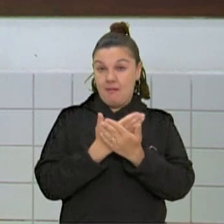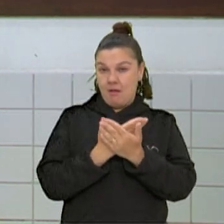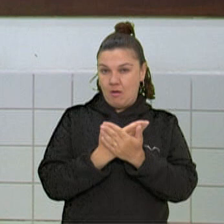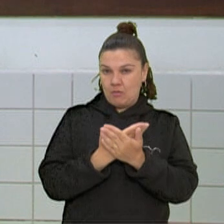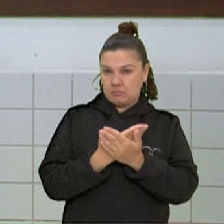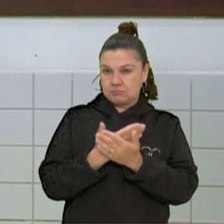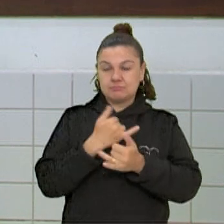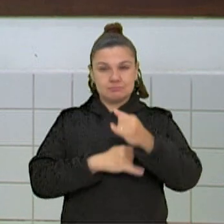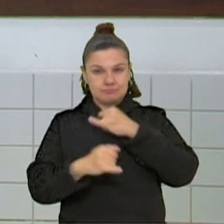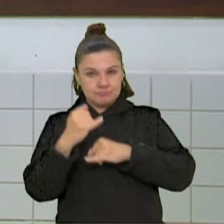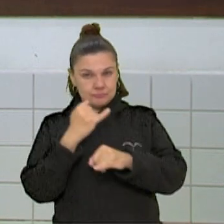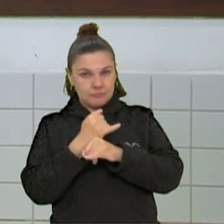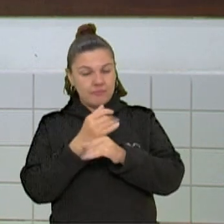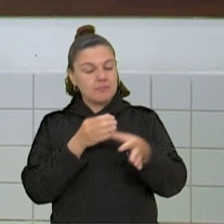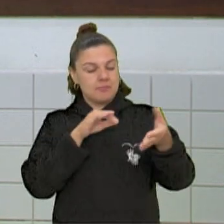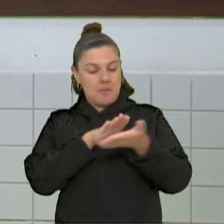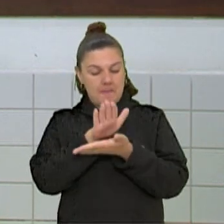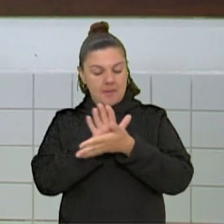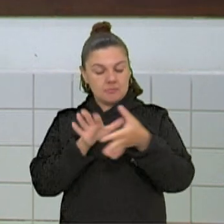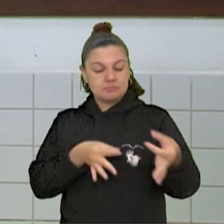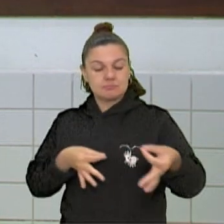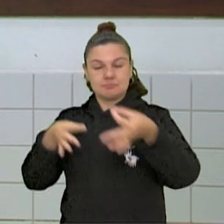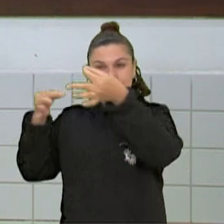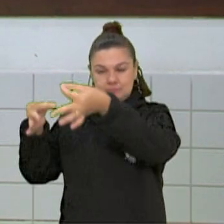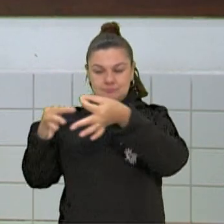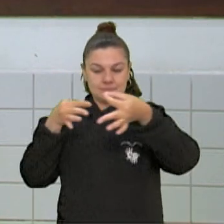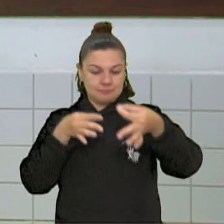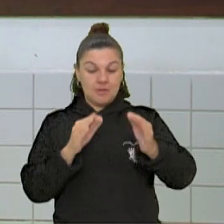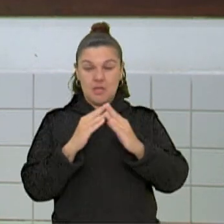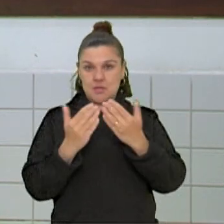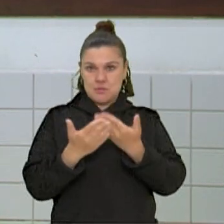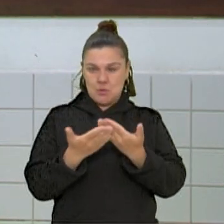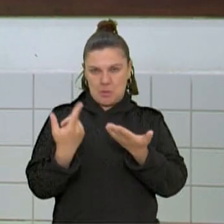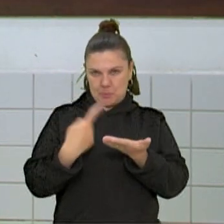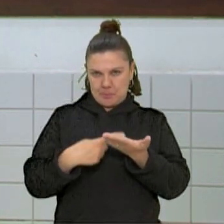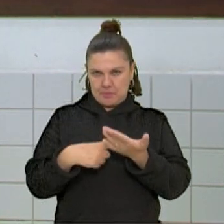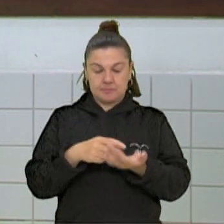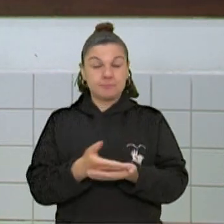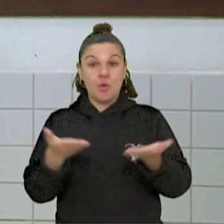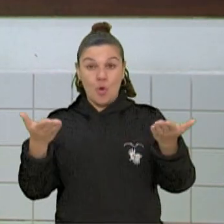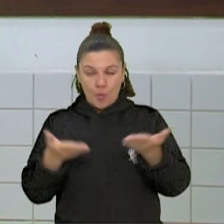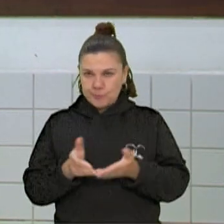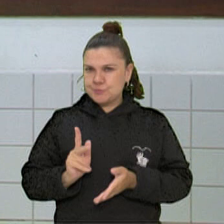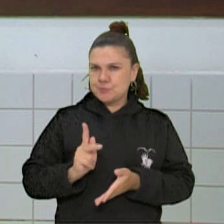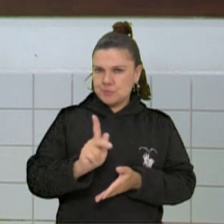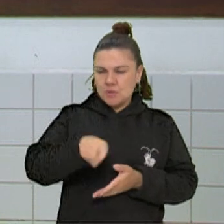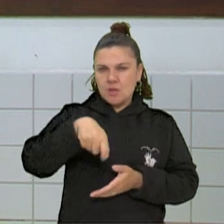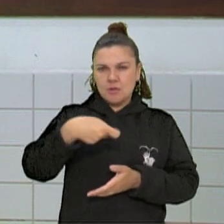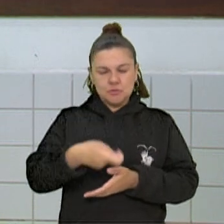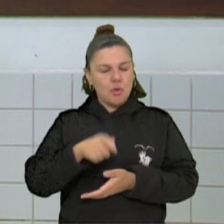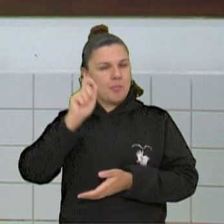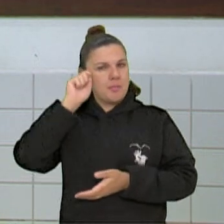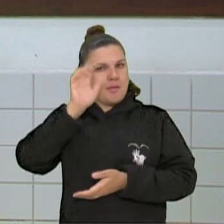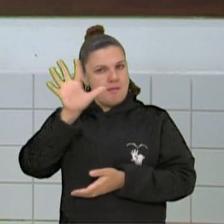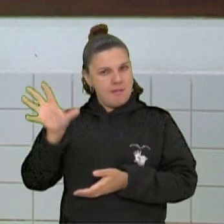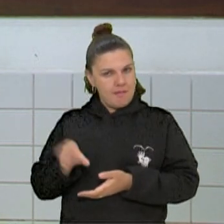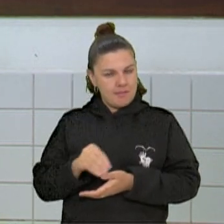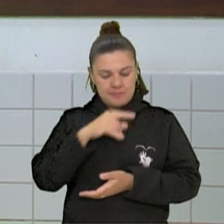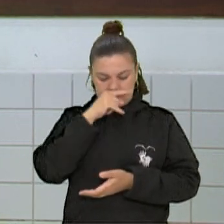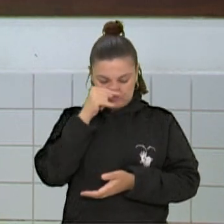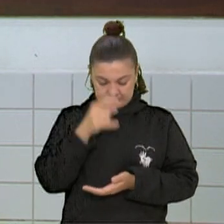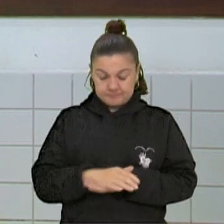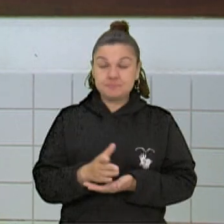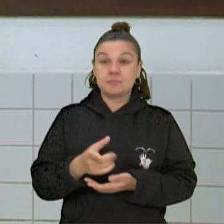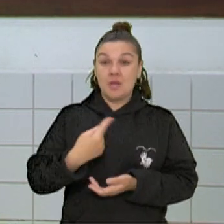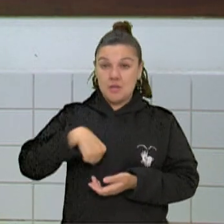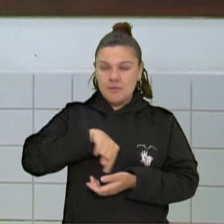retirando o material impresso na sua escola. Hoje vamos continuar falando de continente africano, vamos falar um